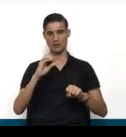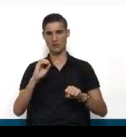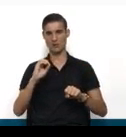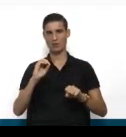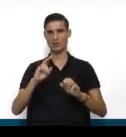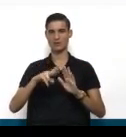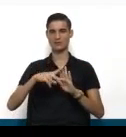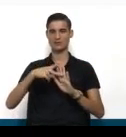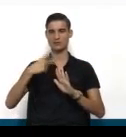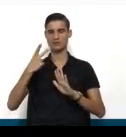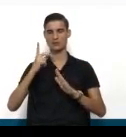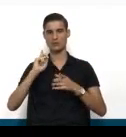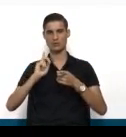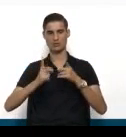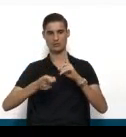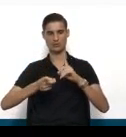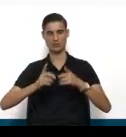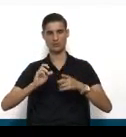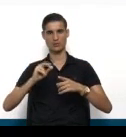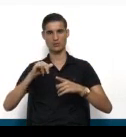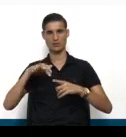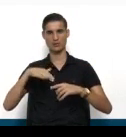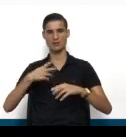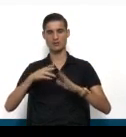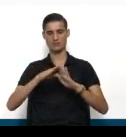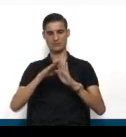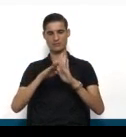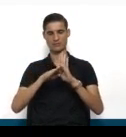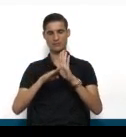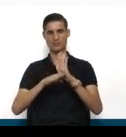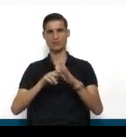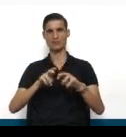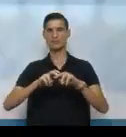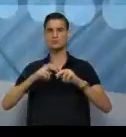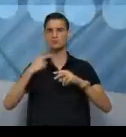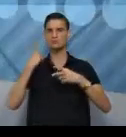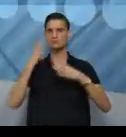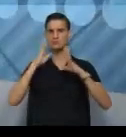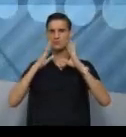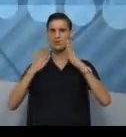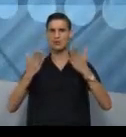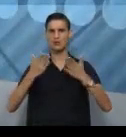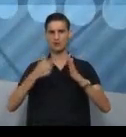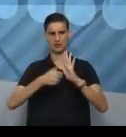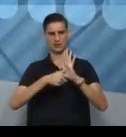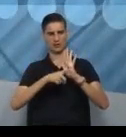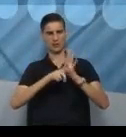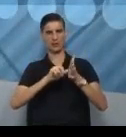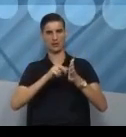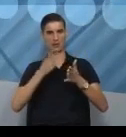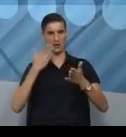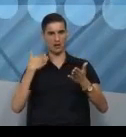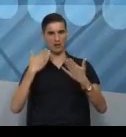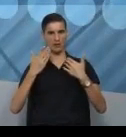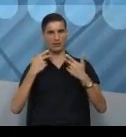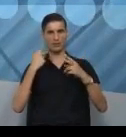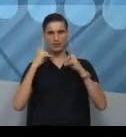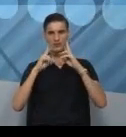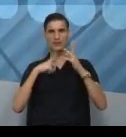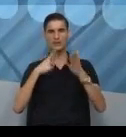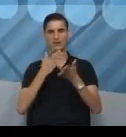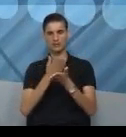segunda ordem. Então, agora a gente vai ter que pensar o seguinte. Na equação do calor, a gente utilizava o método de